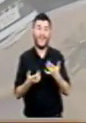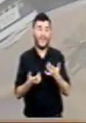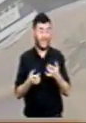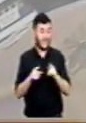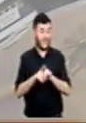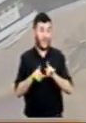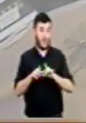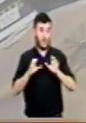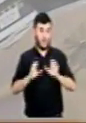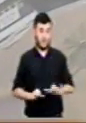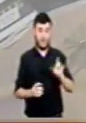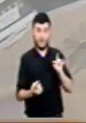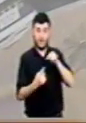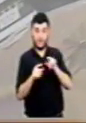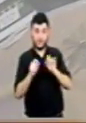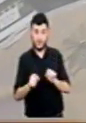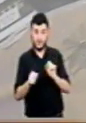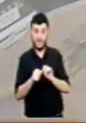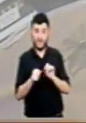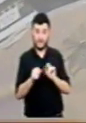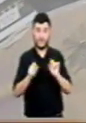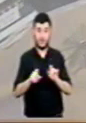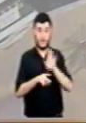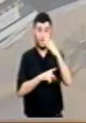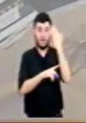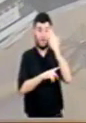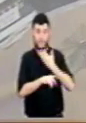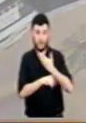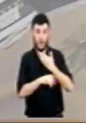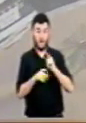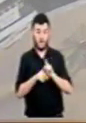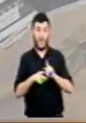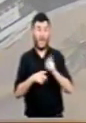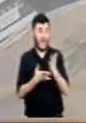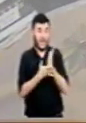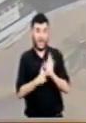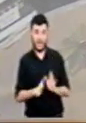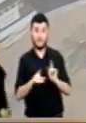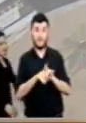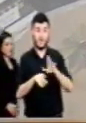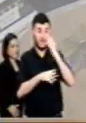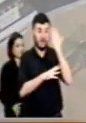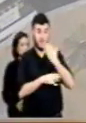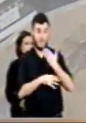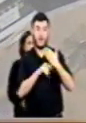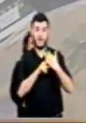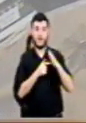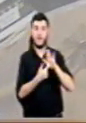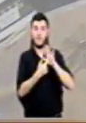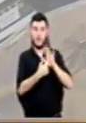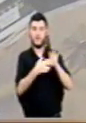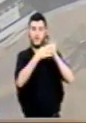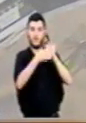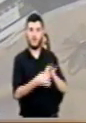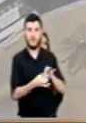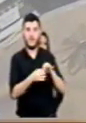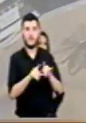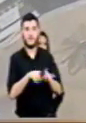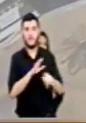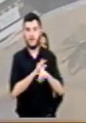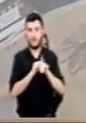neutralizar meios de obtenção de provas licitamente determinados no contexto da Operação Lava